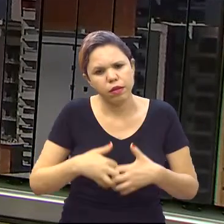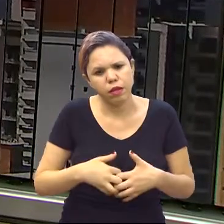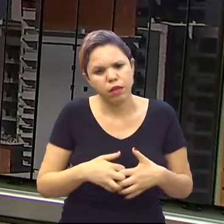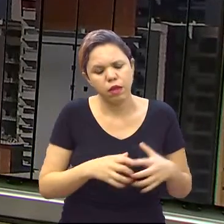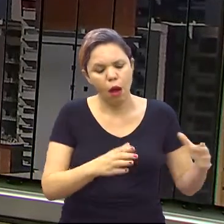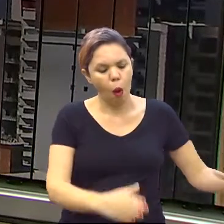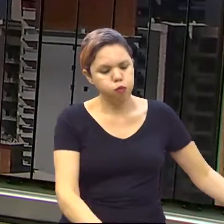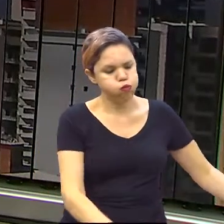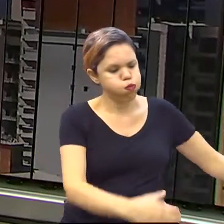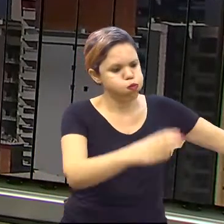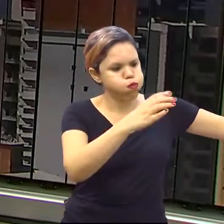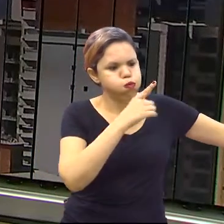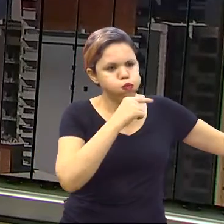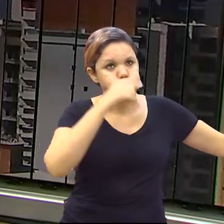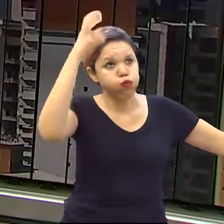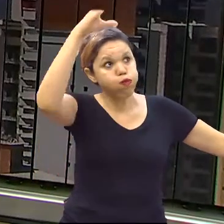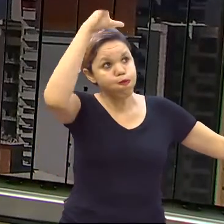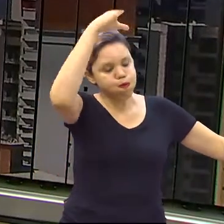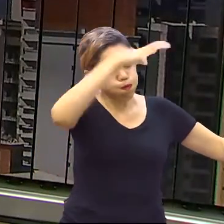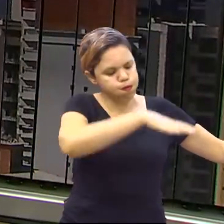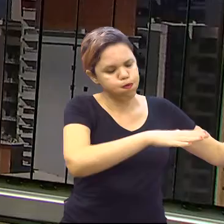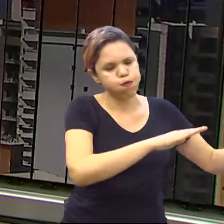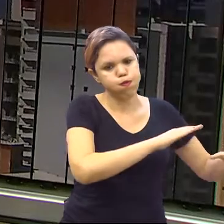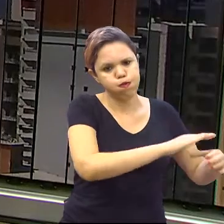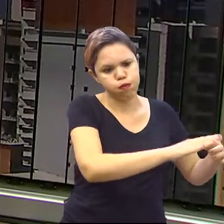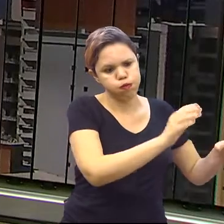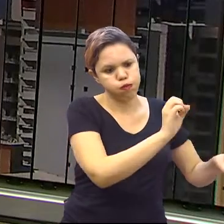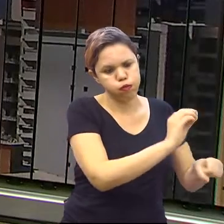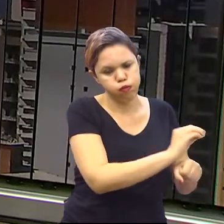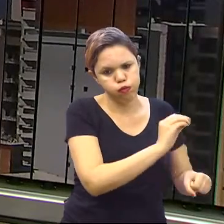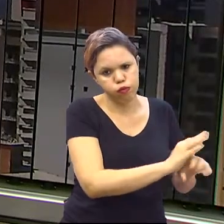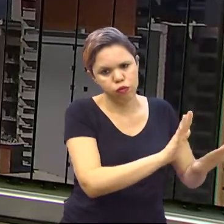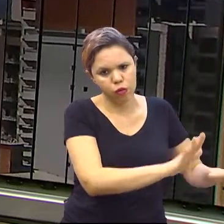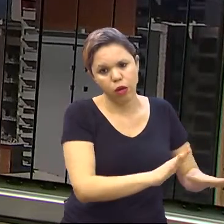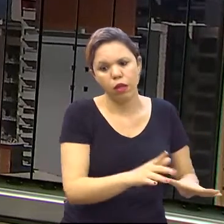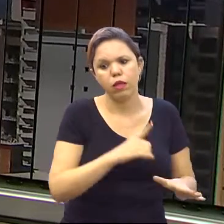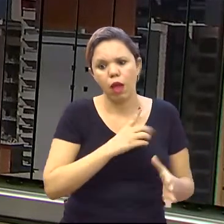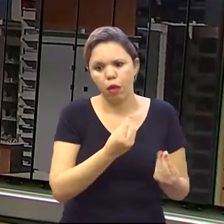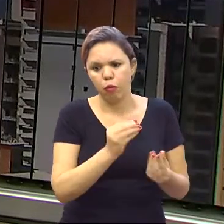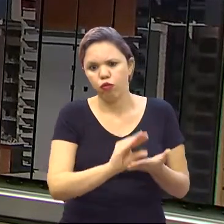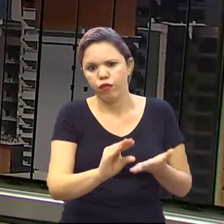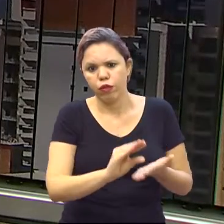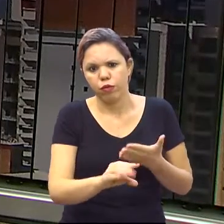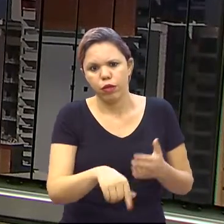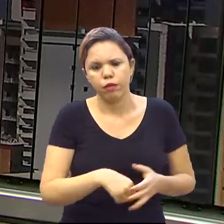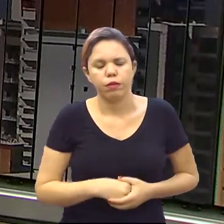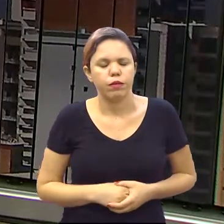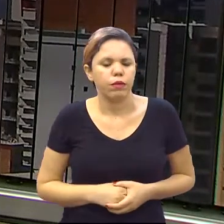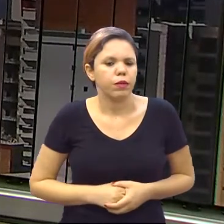nesse reservatório e em todas essas ações que demandam muito investimento.